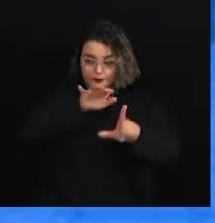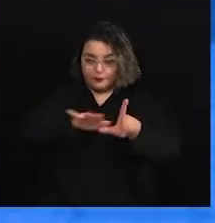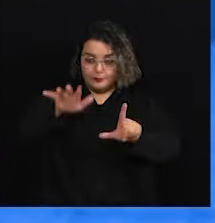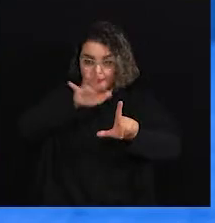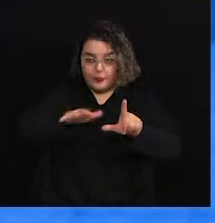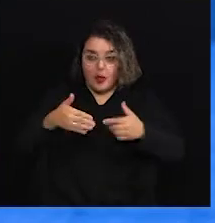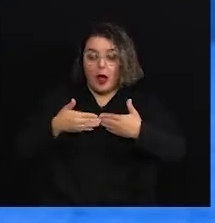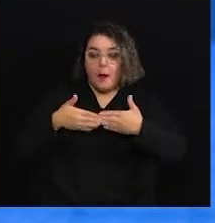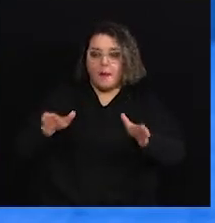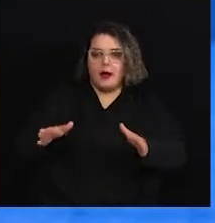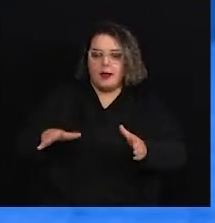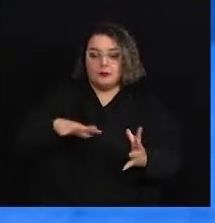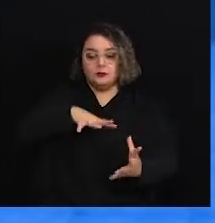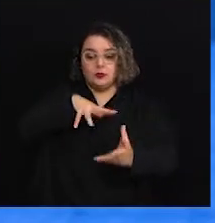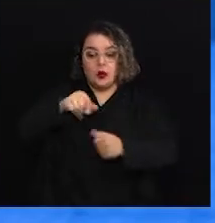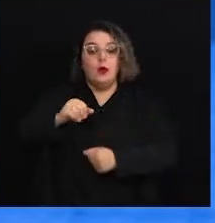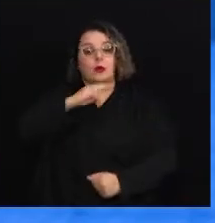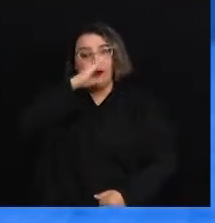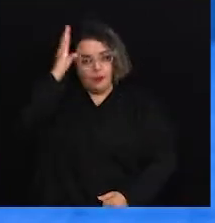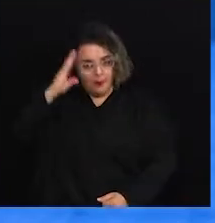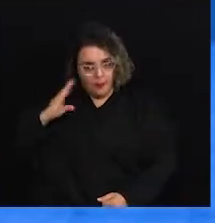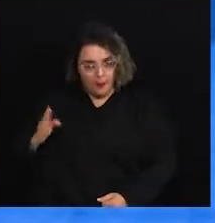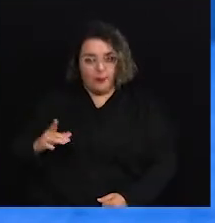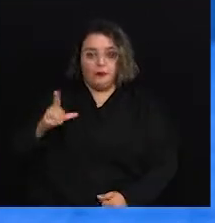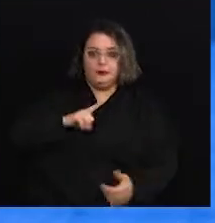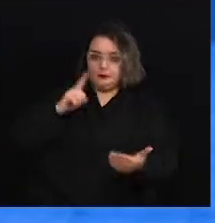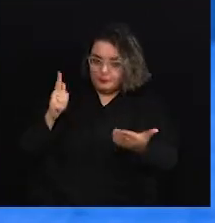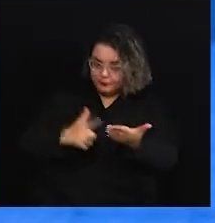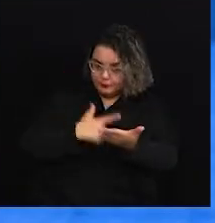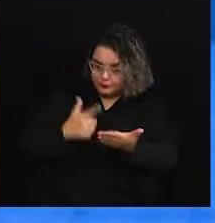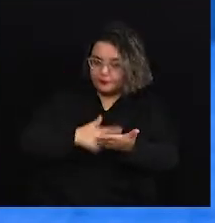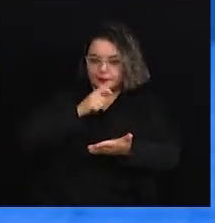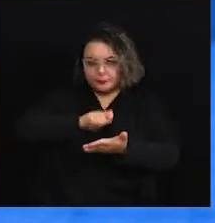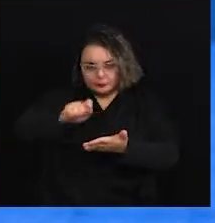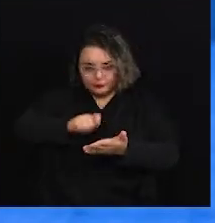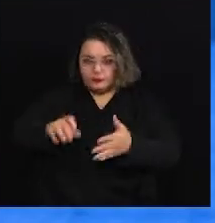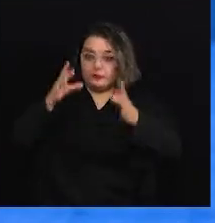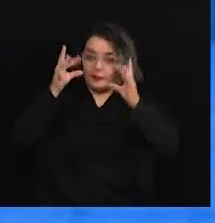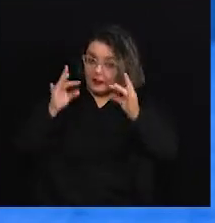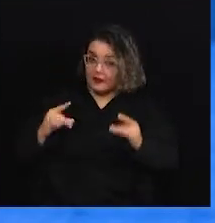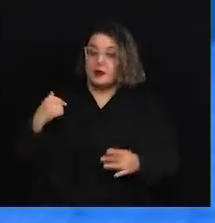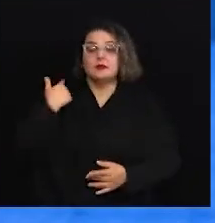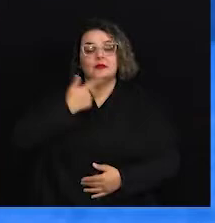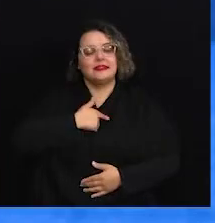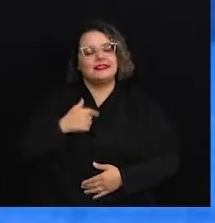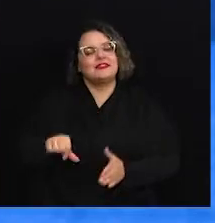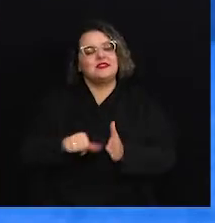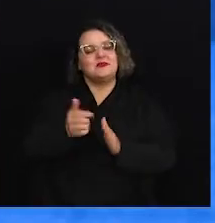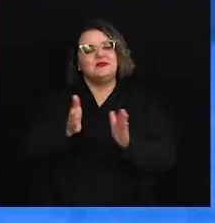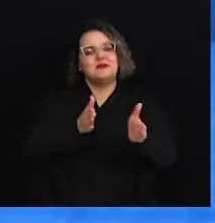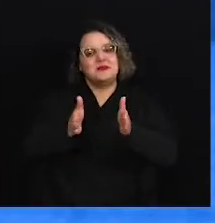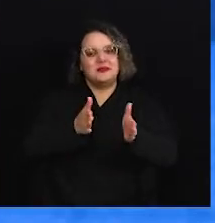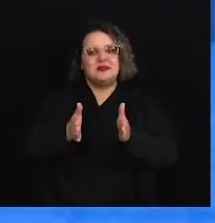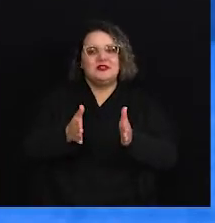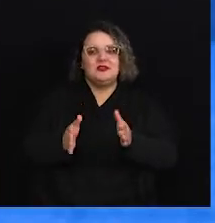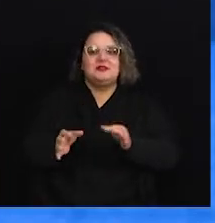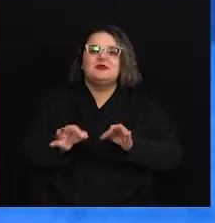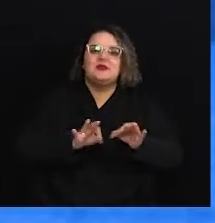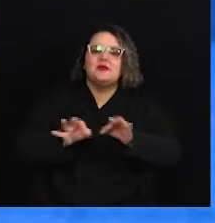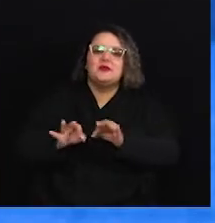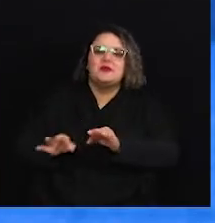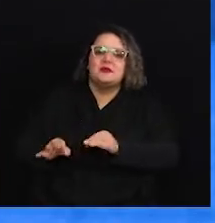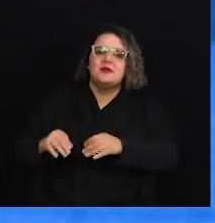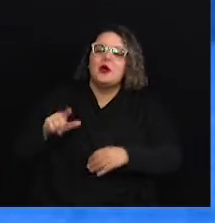inovação aberta no mundo, brasileiro, tem um livro também, ele vai detalhar tudo para a gente neste primeiro bloco do